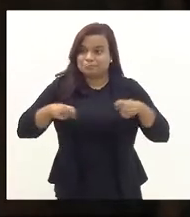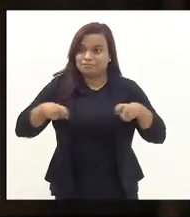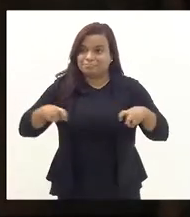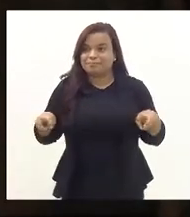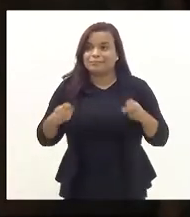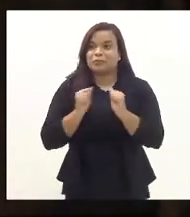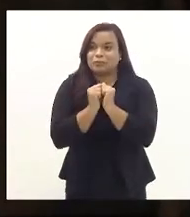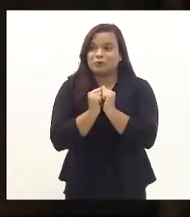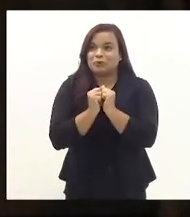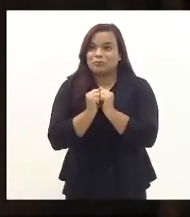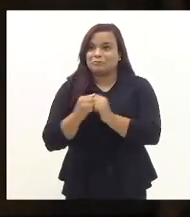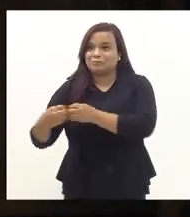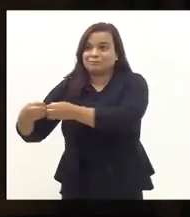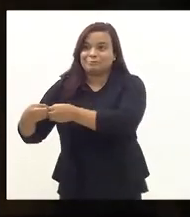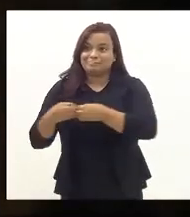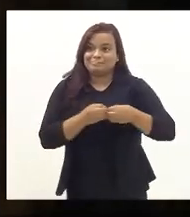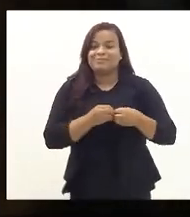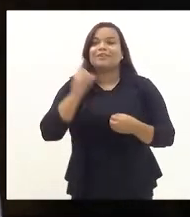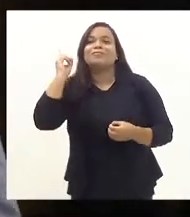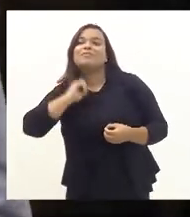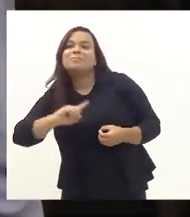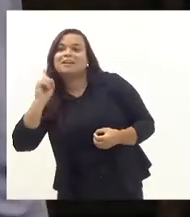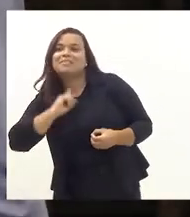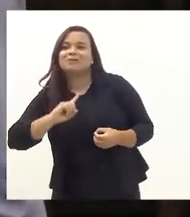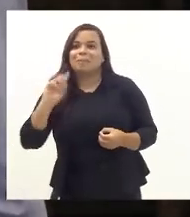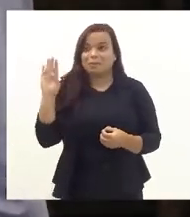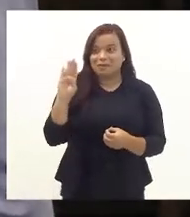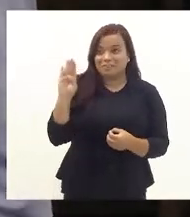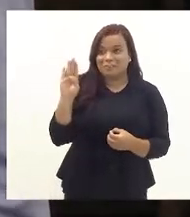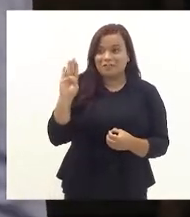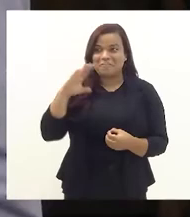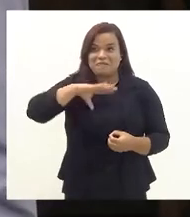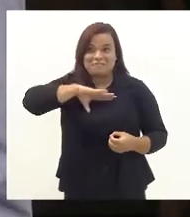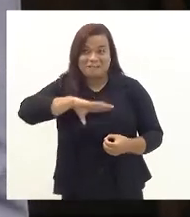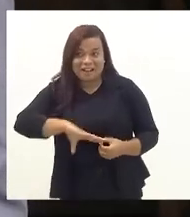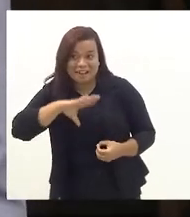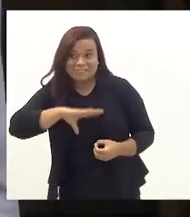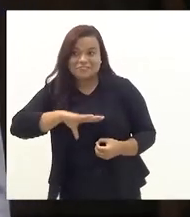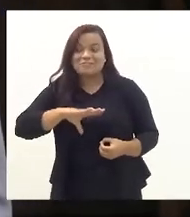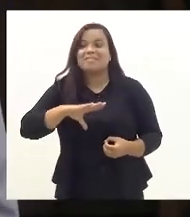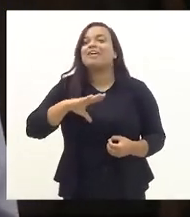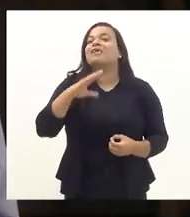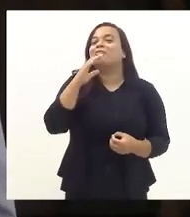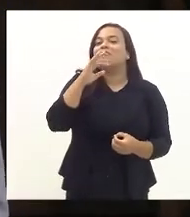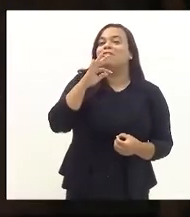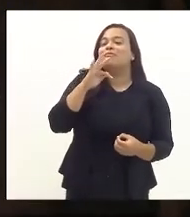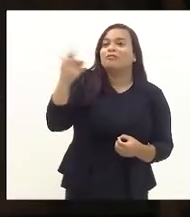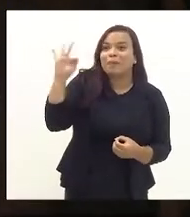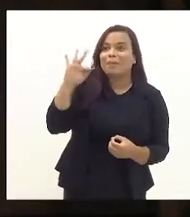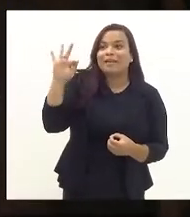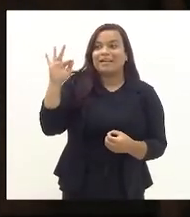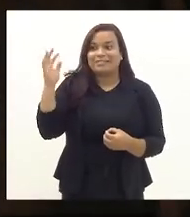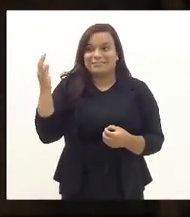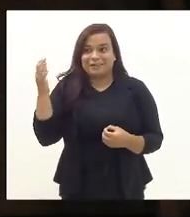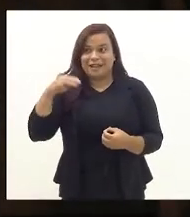ombro a ombro, Flamengo, Botafogo, Vasco, Fluminense,